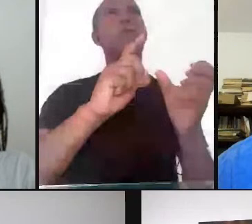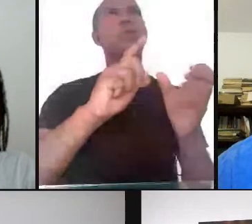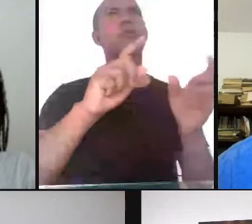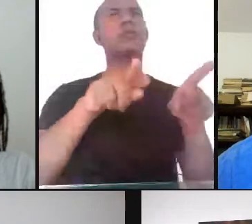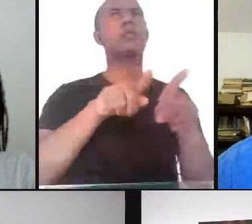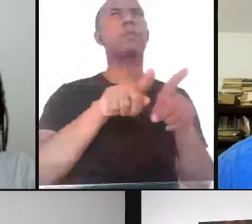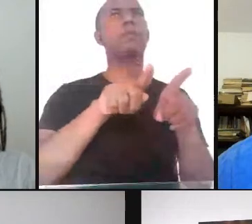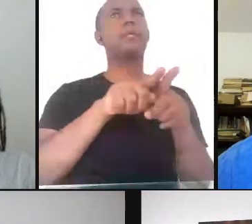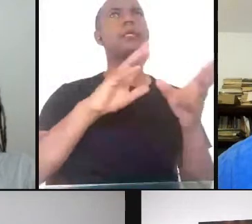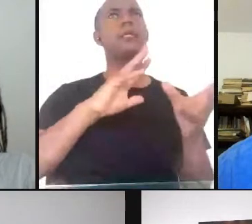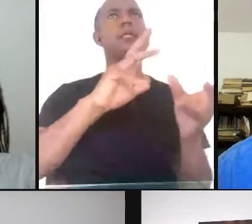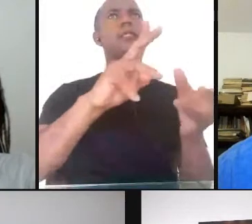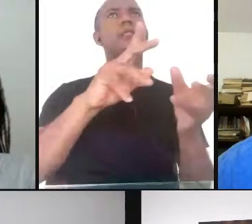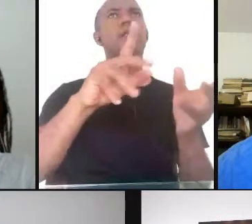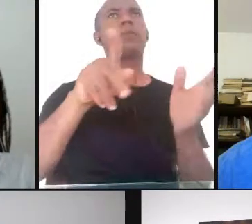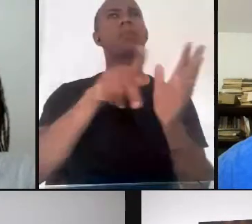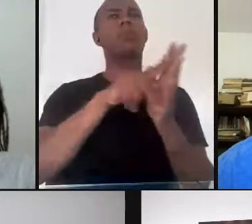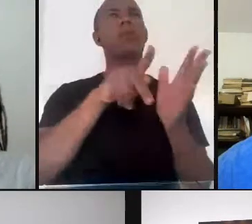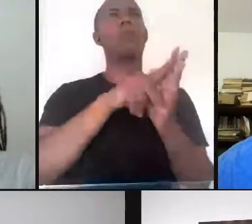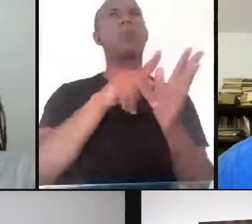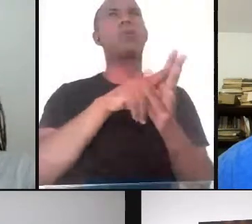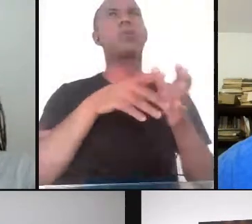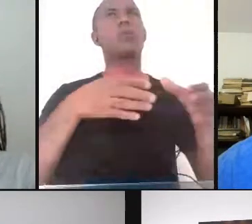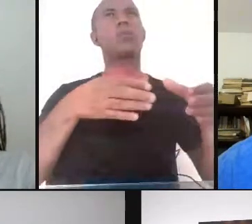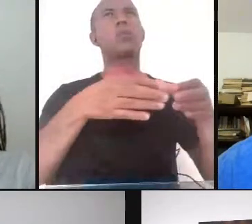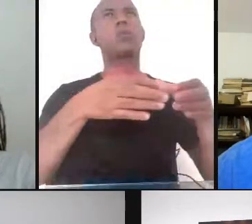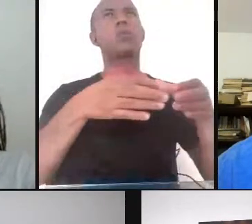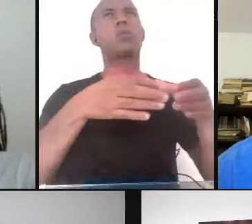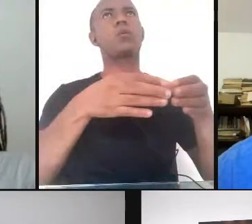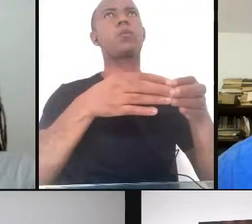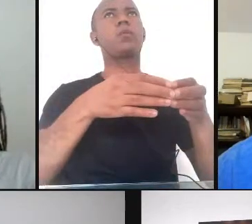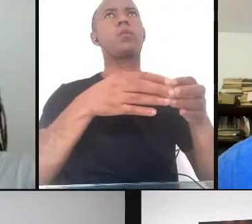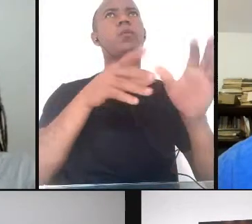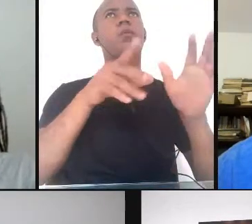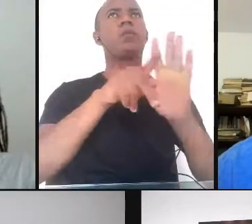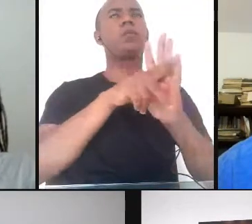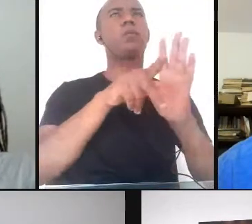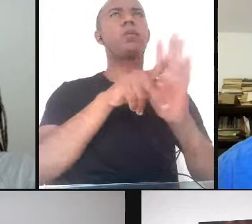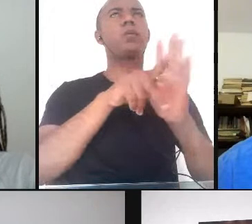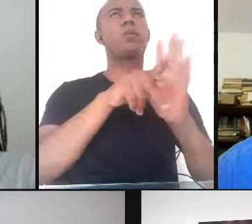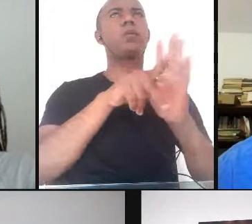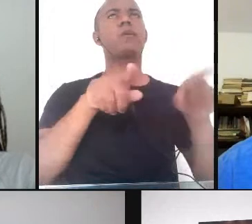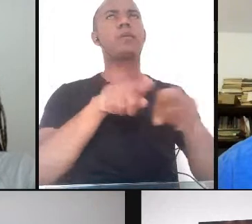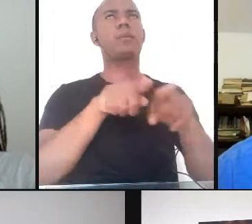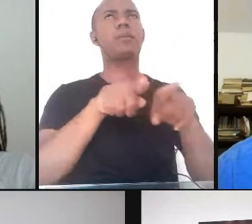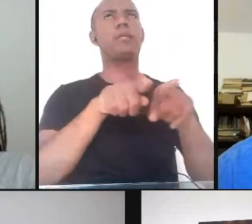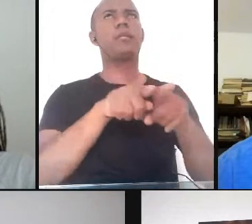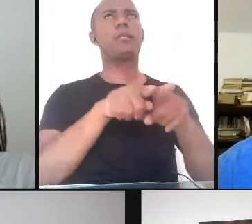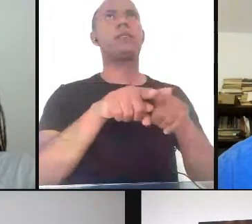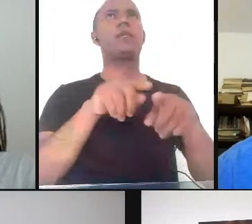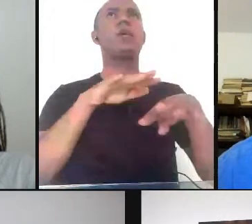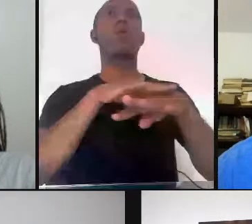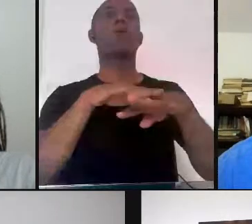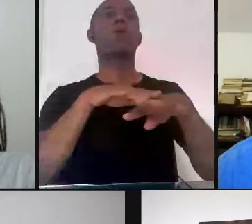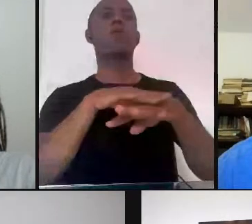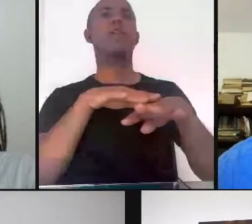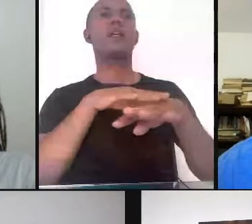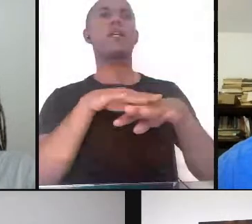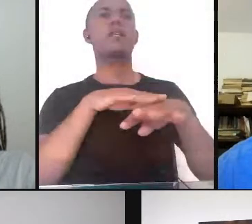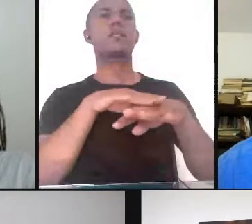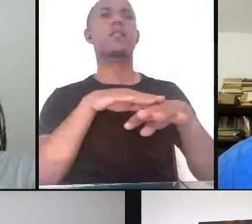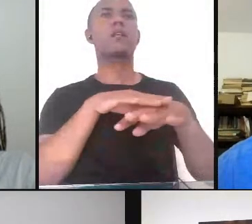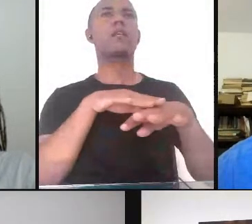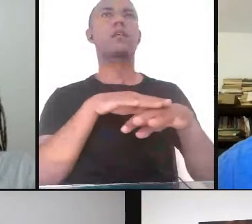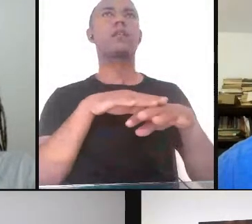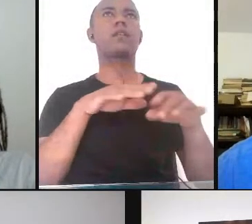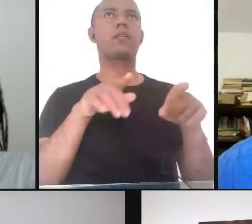essa nação? O Lucílio Magete começou por responder com o verso de Craveirinha, né? Que diz que eu sou de